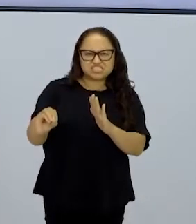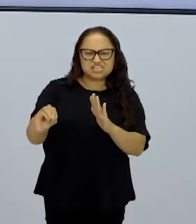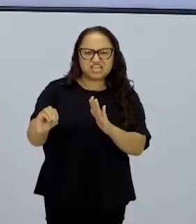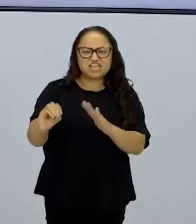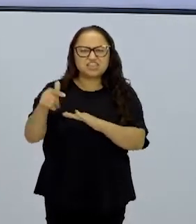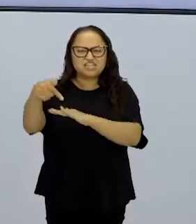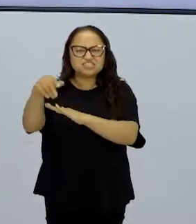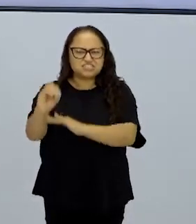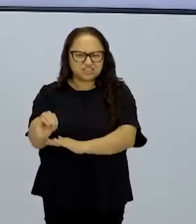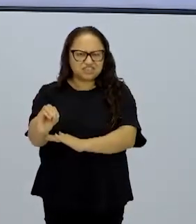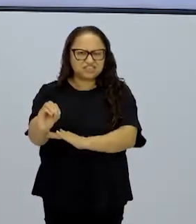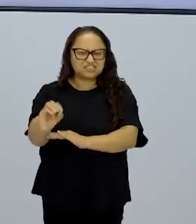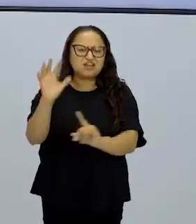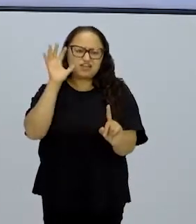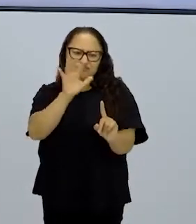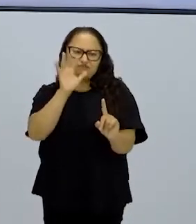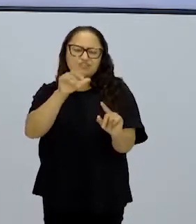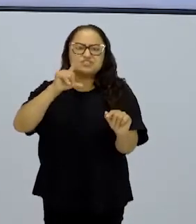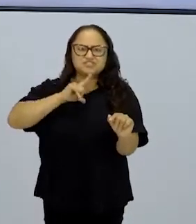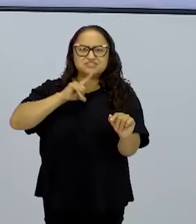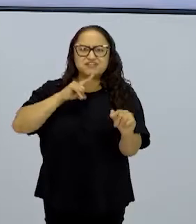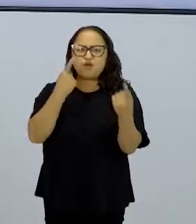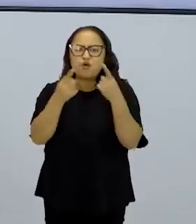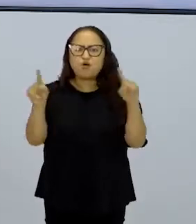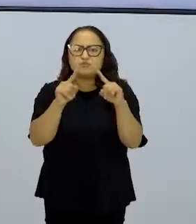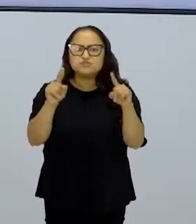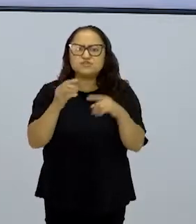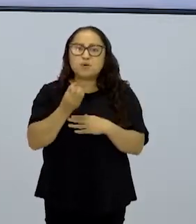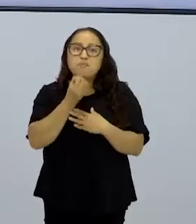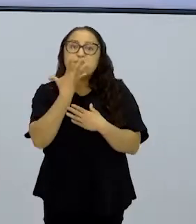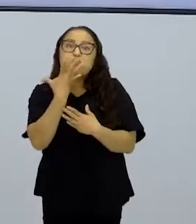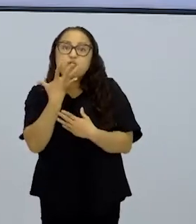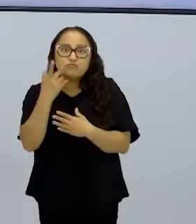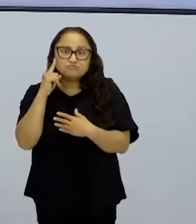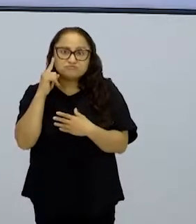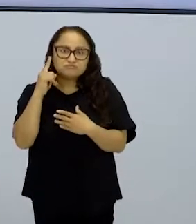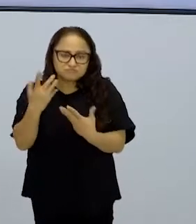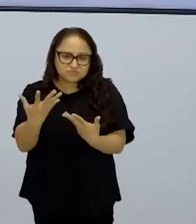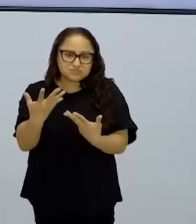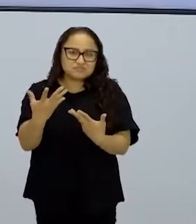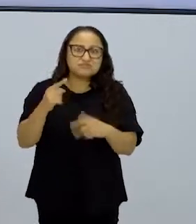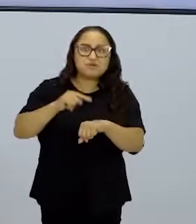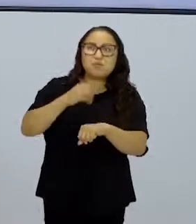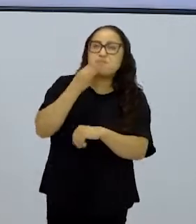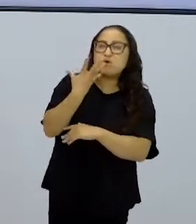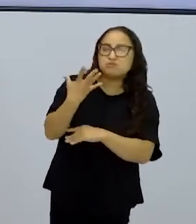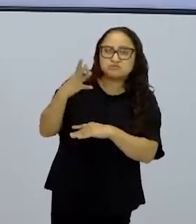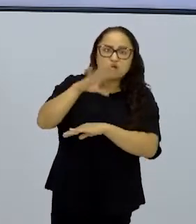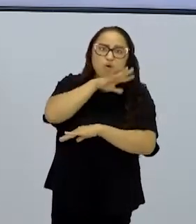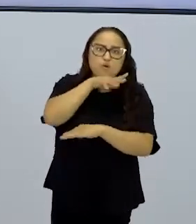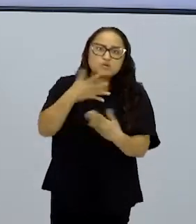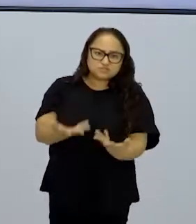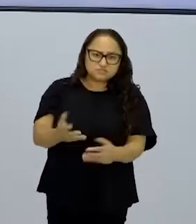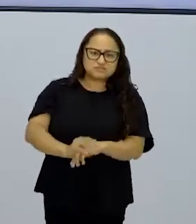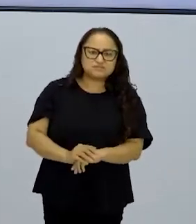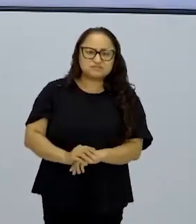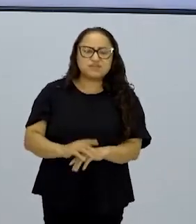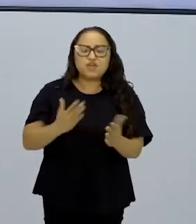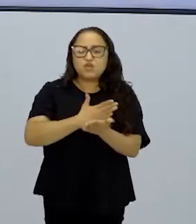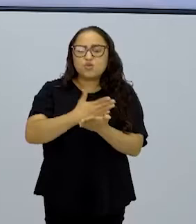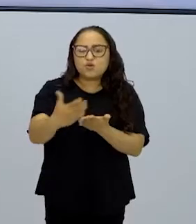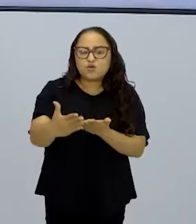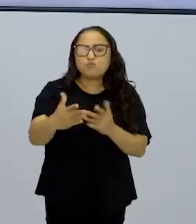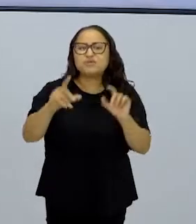muito influente. E eles têm uma música que chama Good Times, Bad Times, né, de tempos bons, tempos ruins, e o começo dela fala o